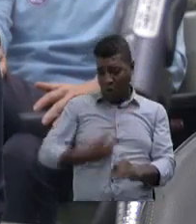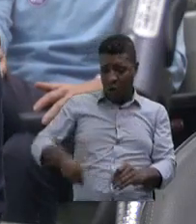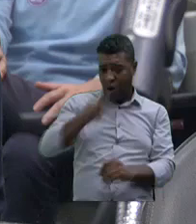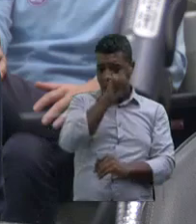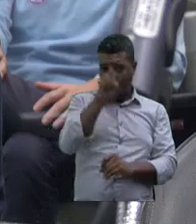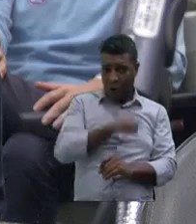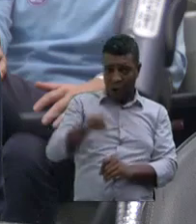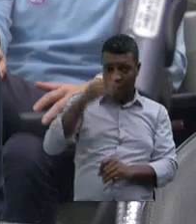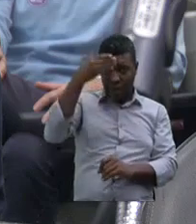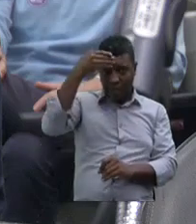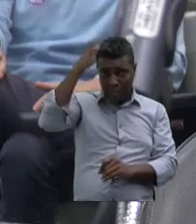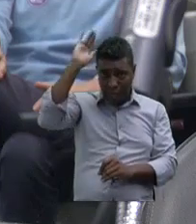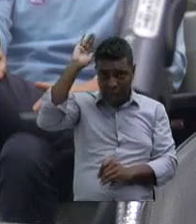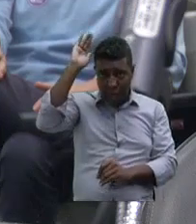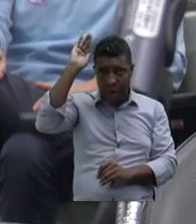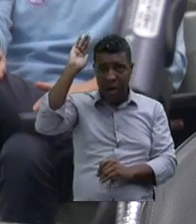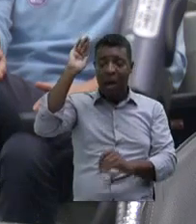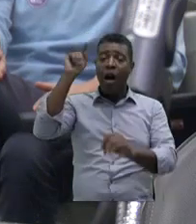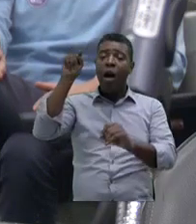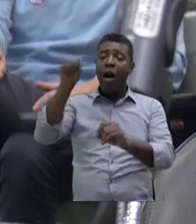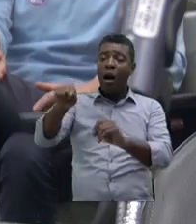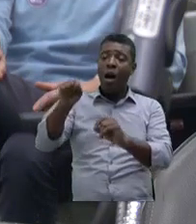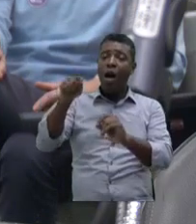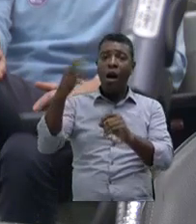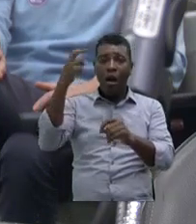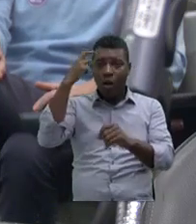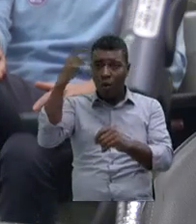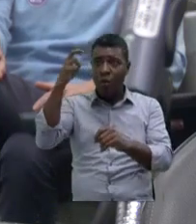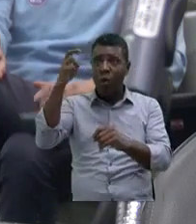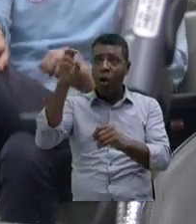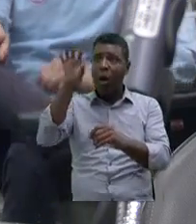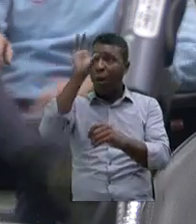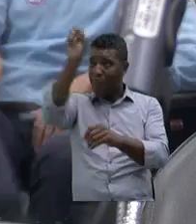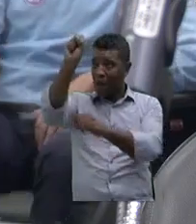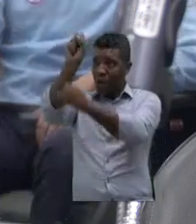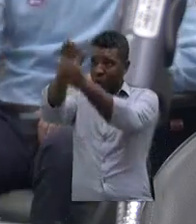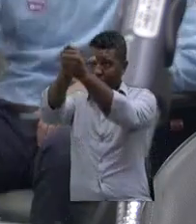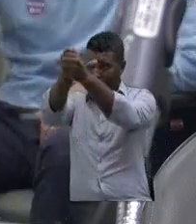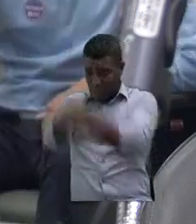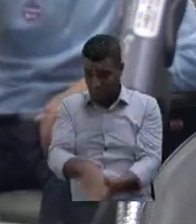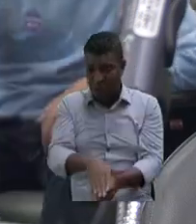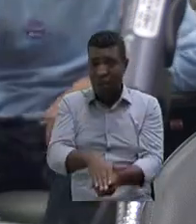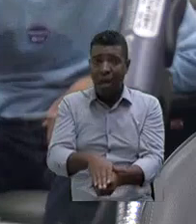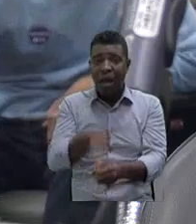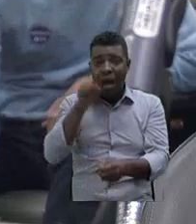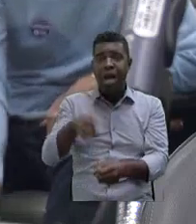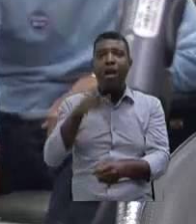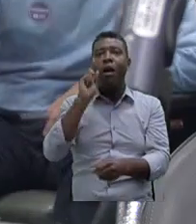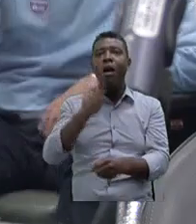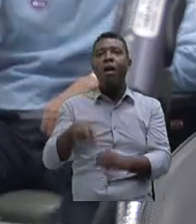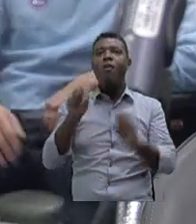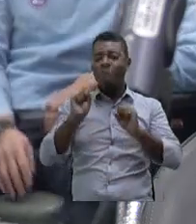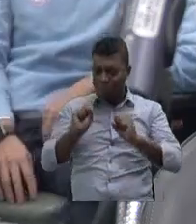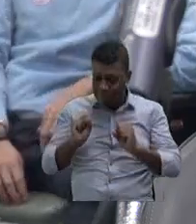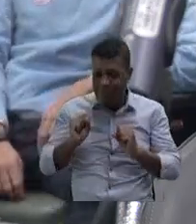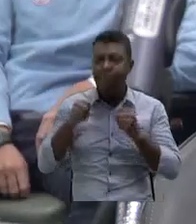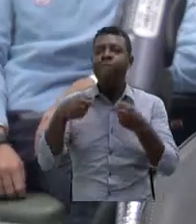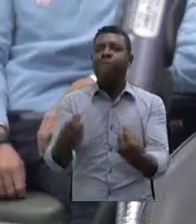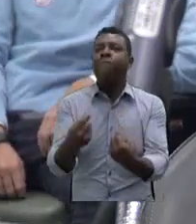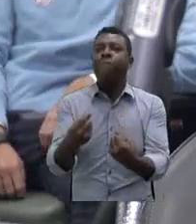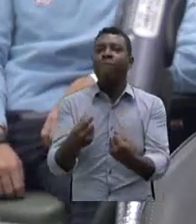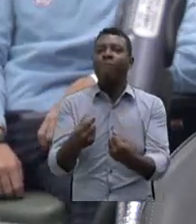Estado e que isto é uma reivindicação, por si só, de uma relação